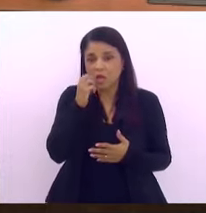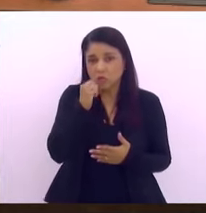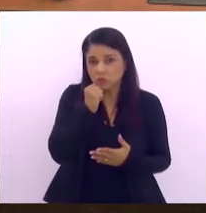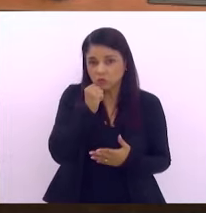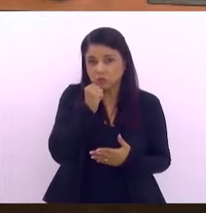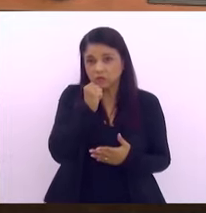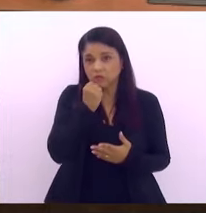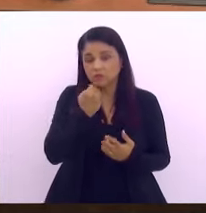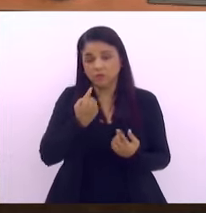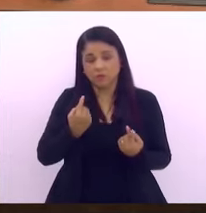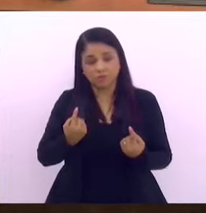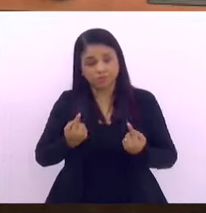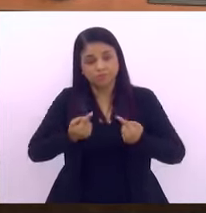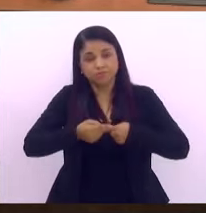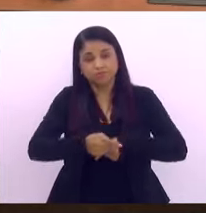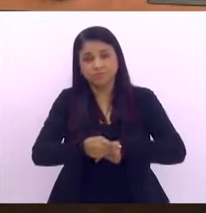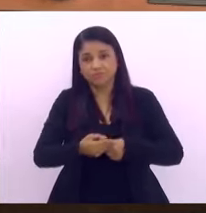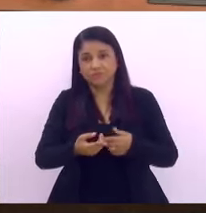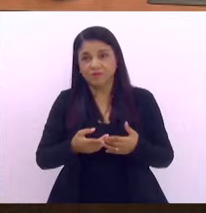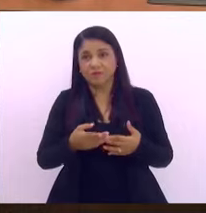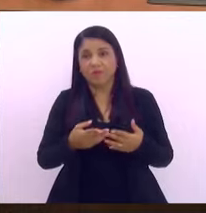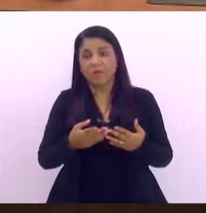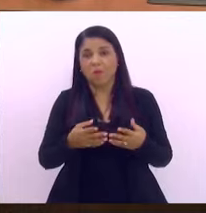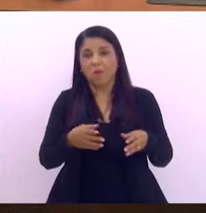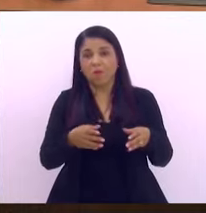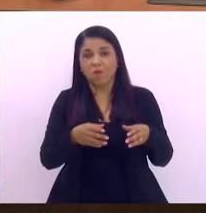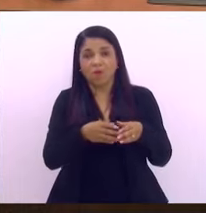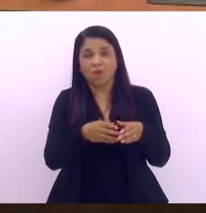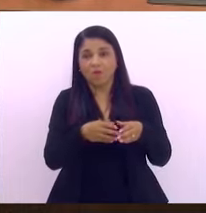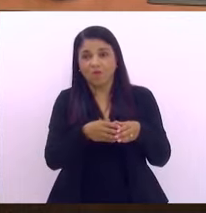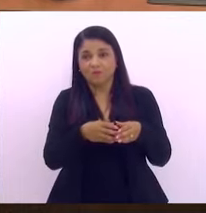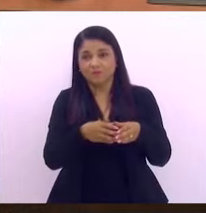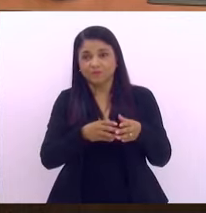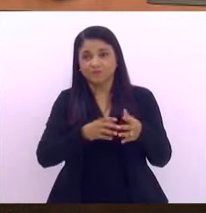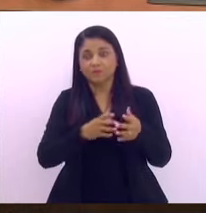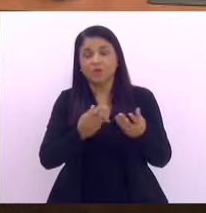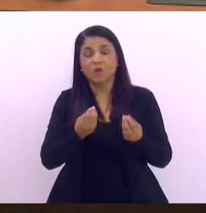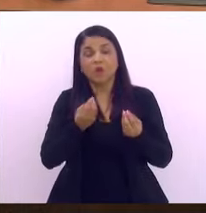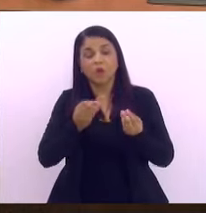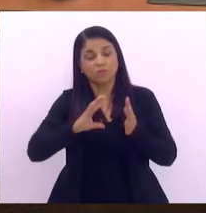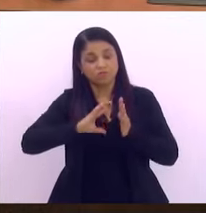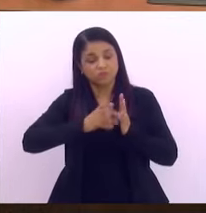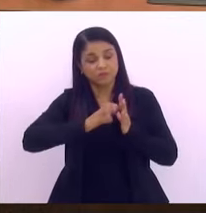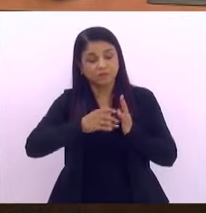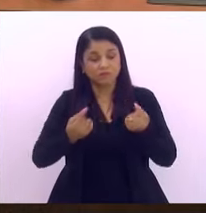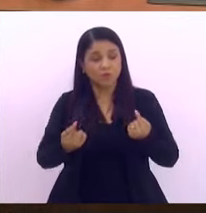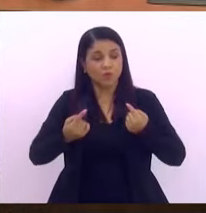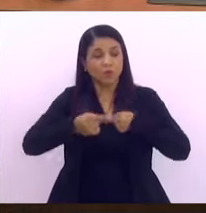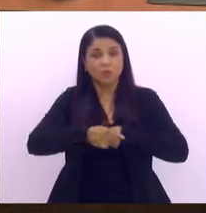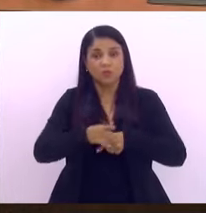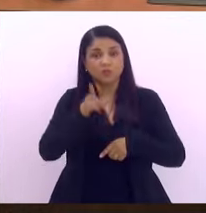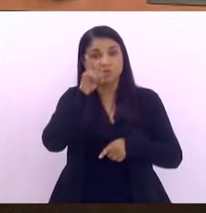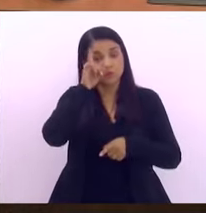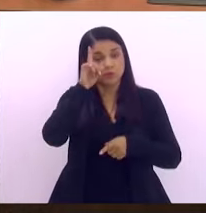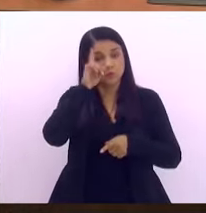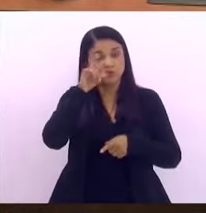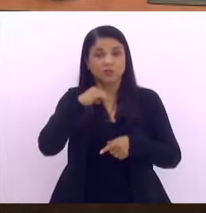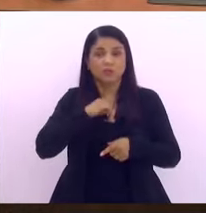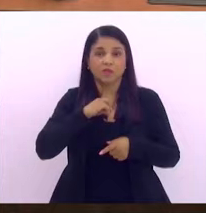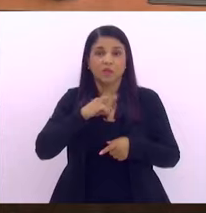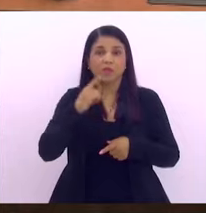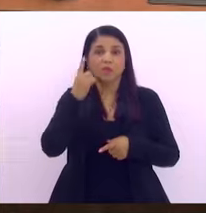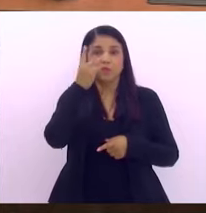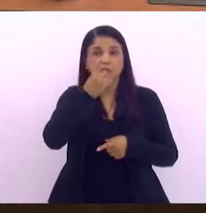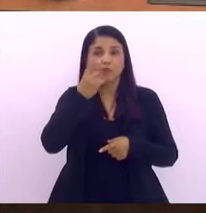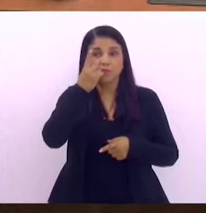oposição. Isso não é razoável. Como é que a gente vai fazer oposição se todo dia um deputado da